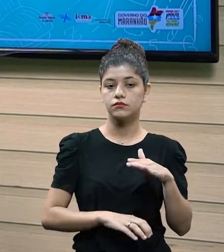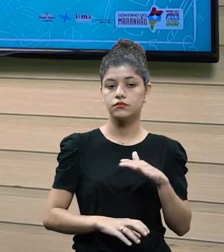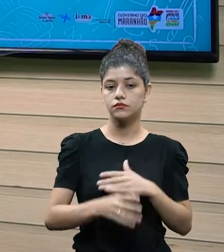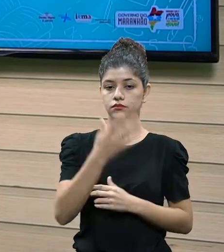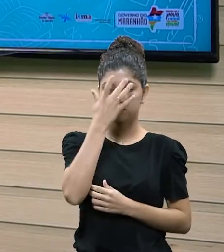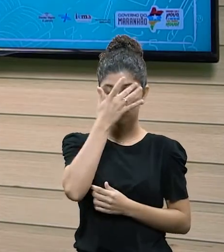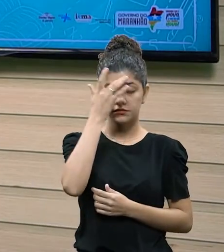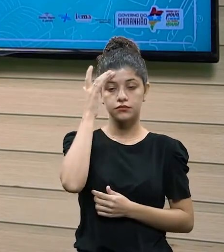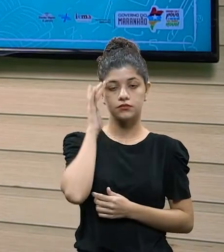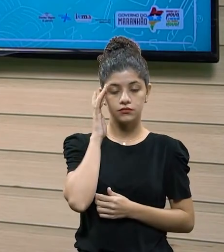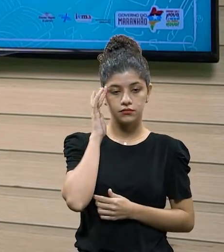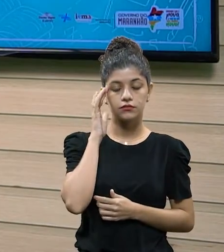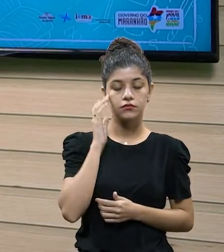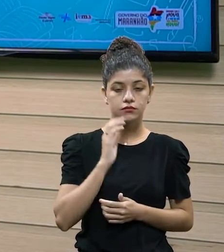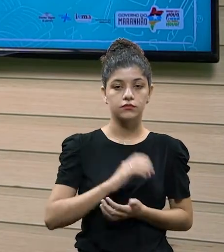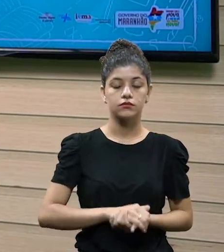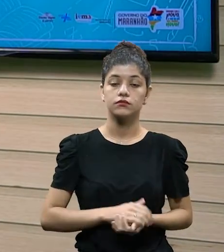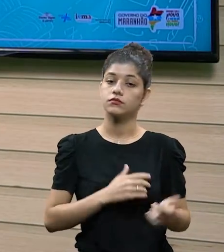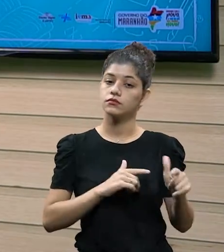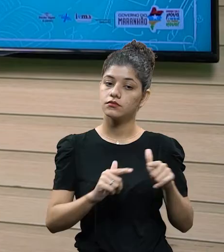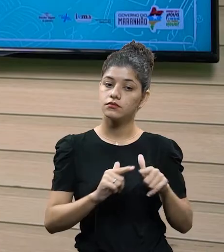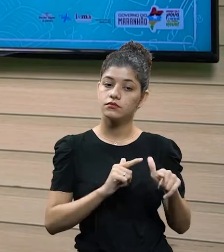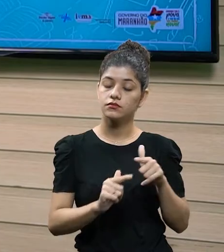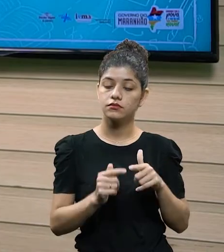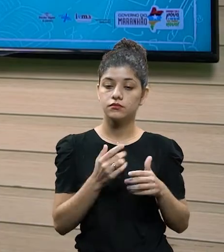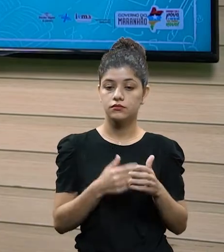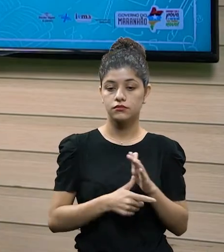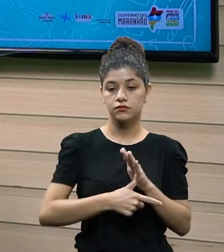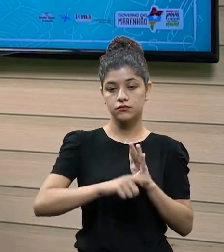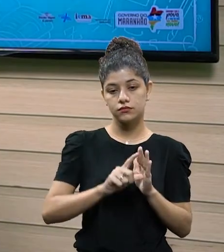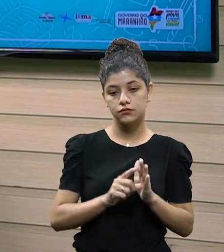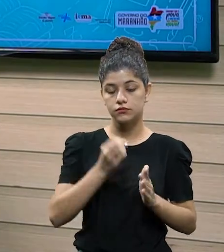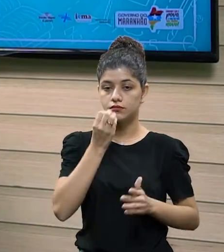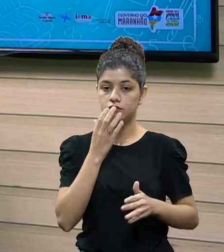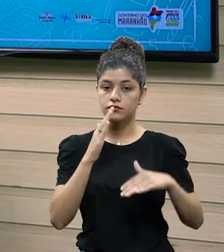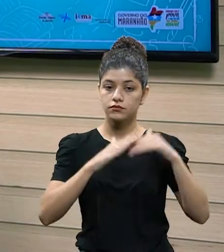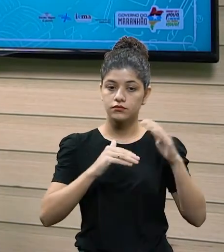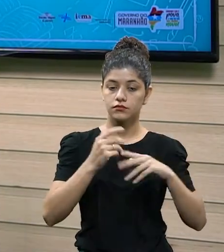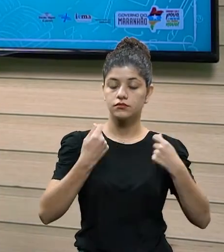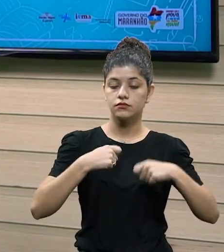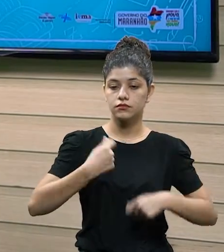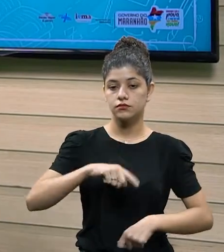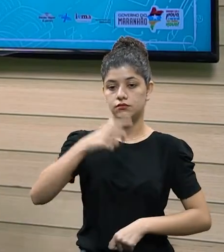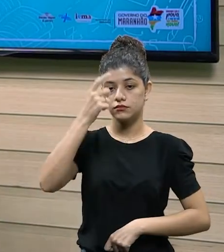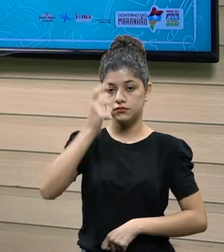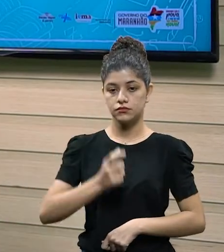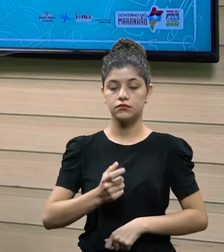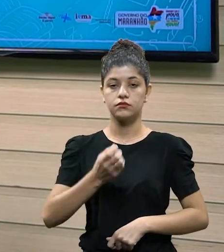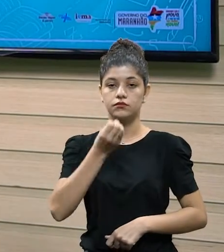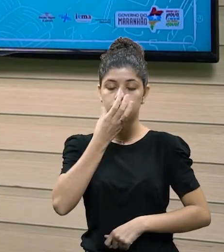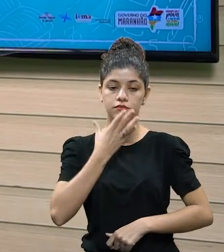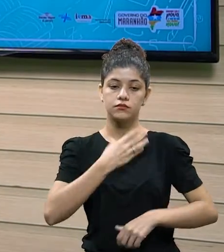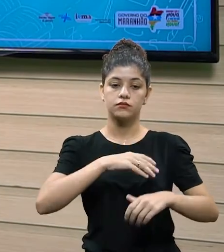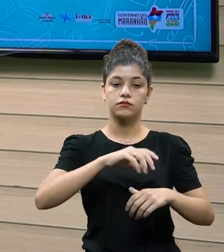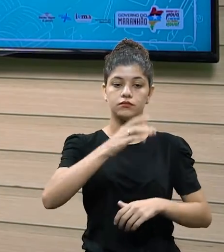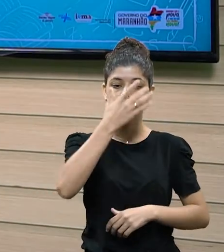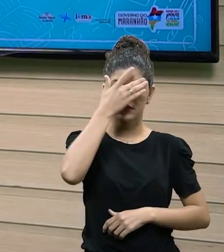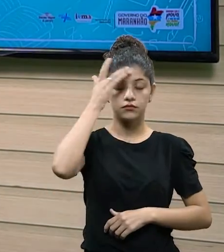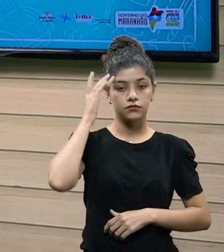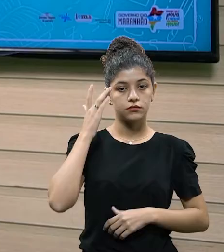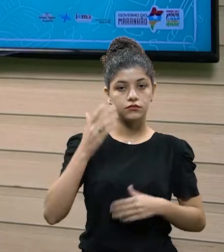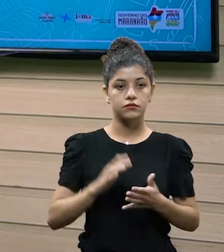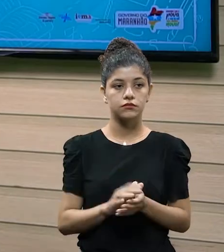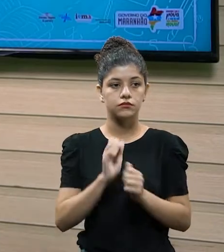bons profissionais, tem acima de tudo boas pessoas, porque antes de eu ser um bom profissional, eu sou uma boa pessoa. Então ficou claro essa questão